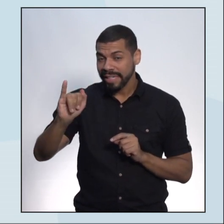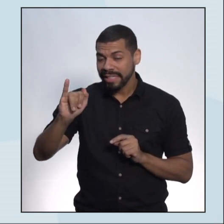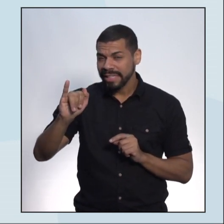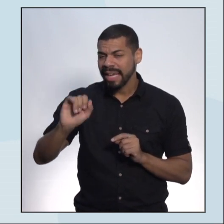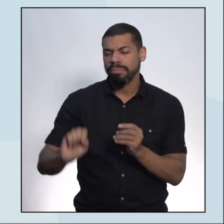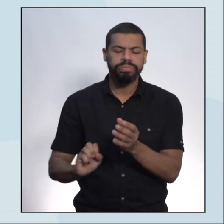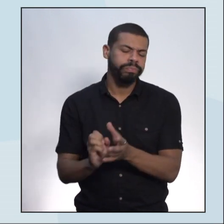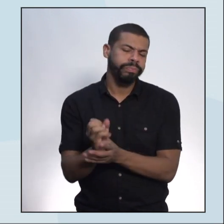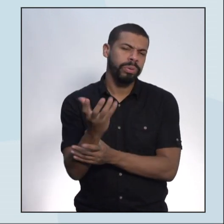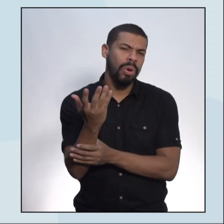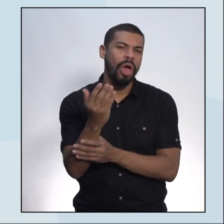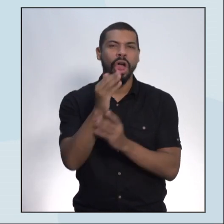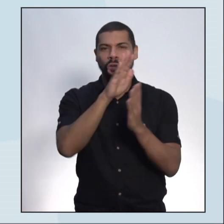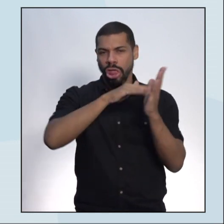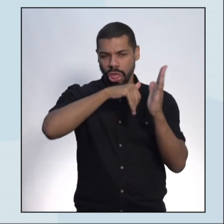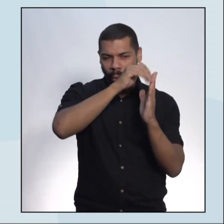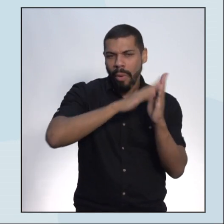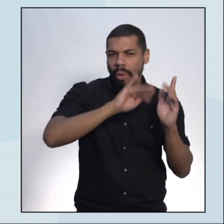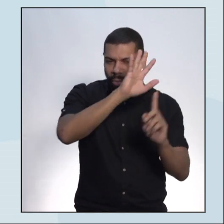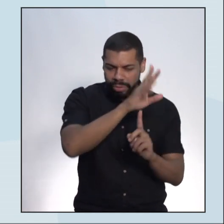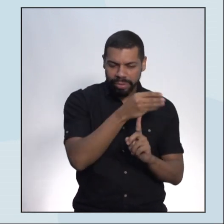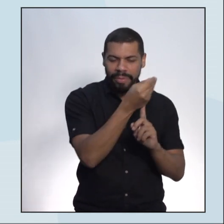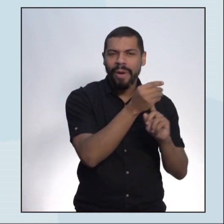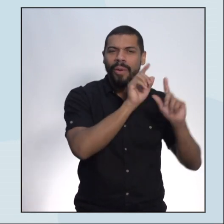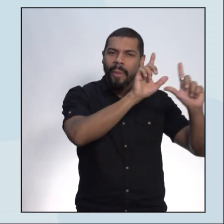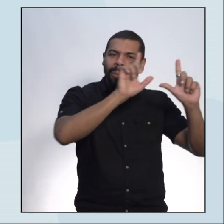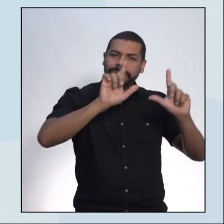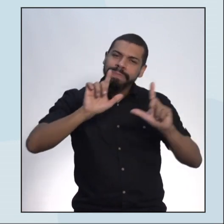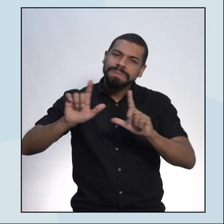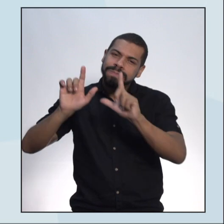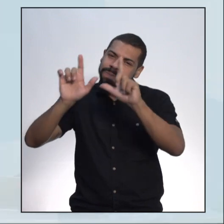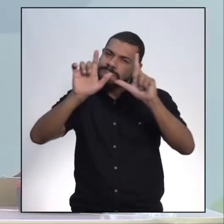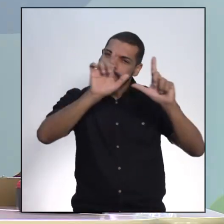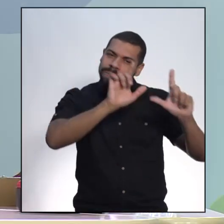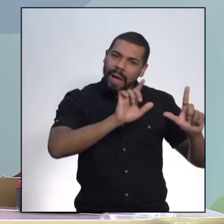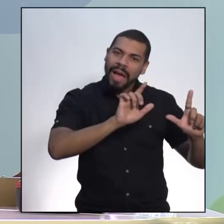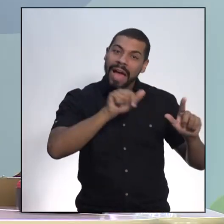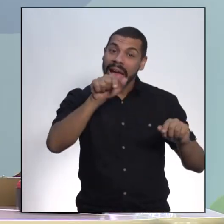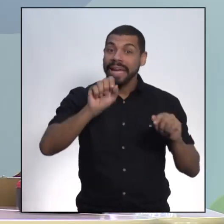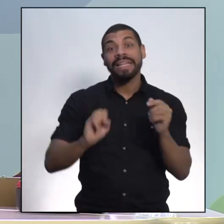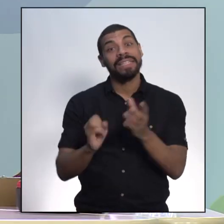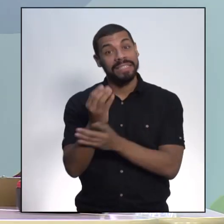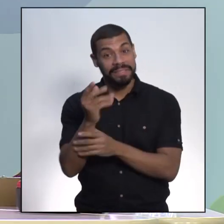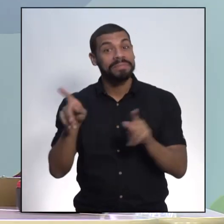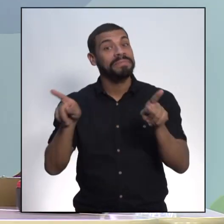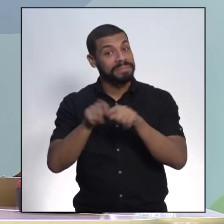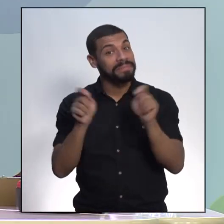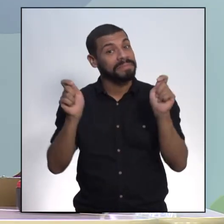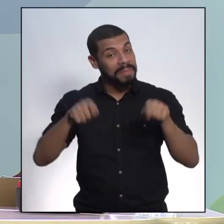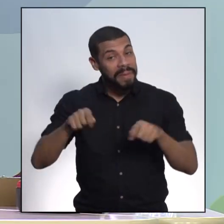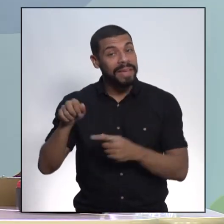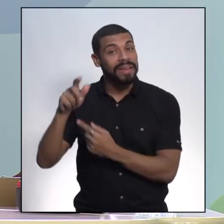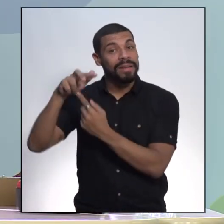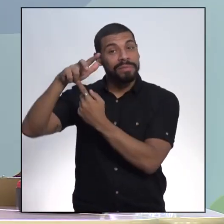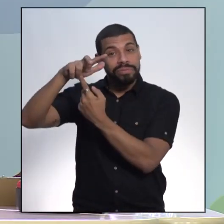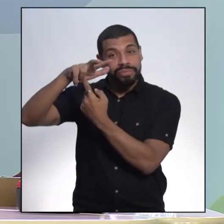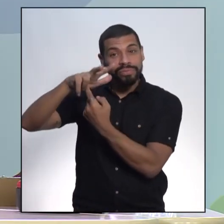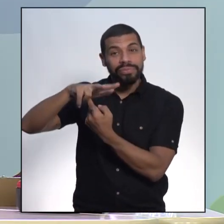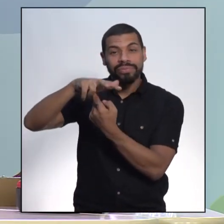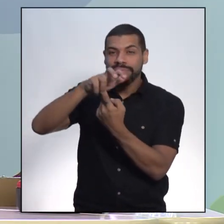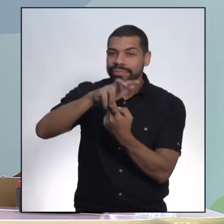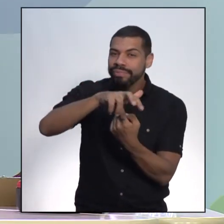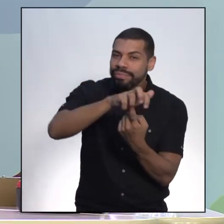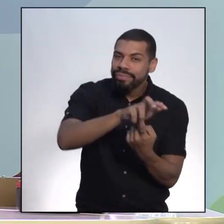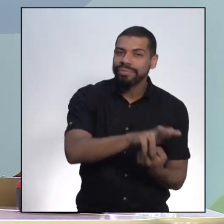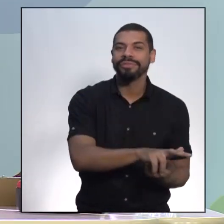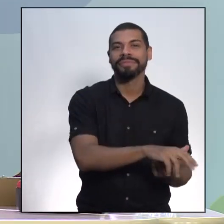né? Além das obras de arte e tudo mais, ele, nesse caso, ele inventou paraquedas. E o carro foi o